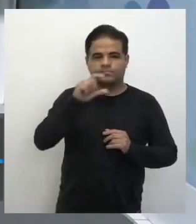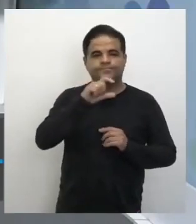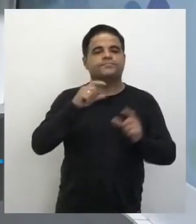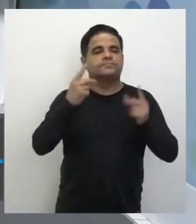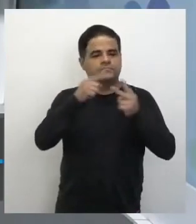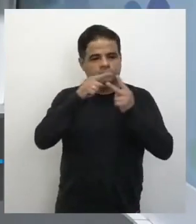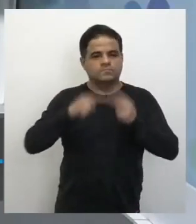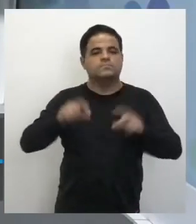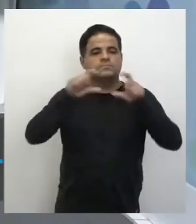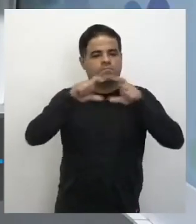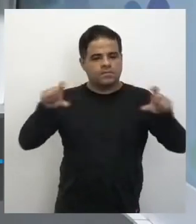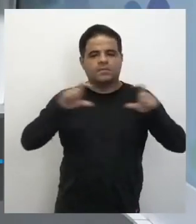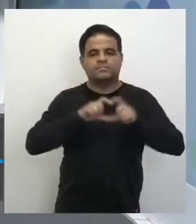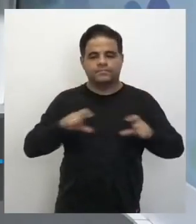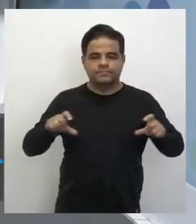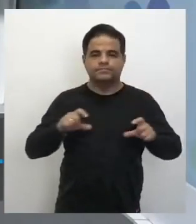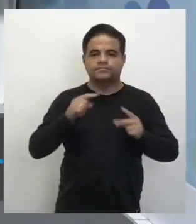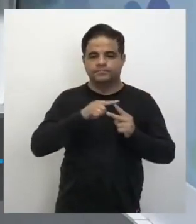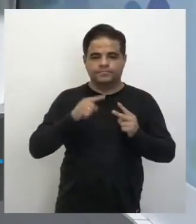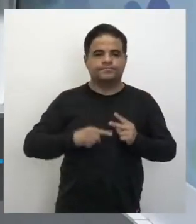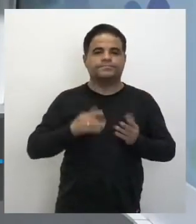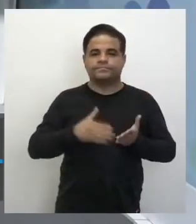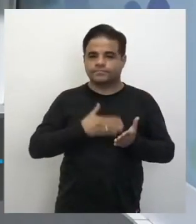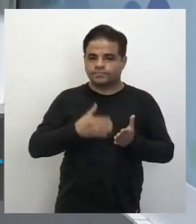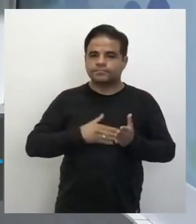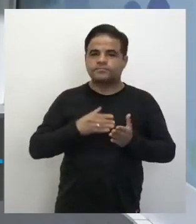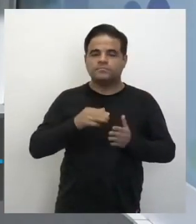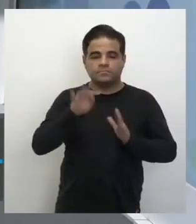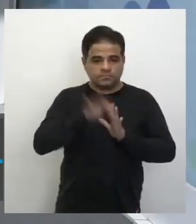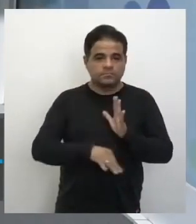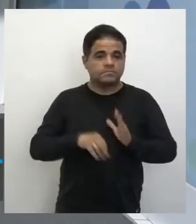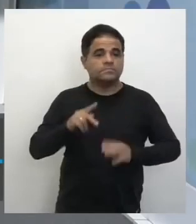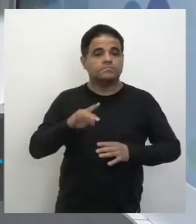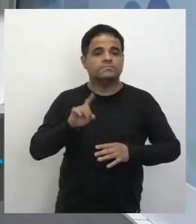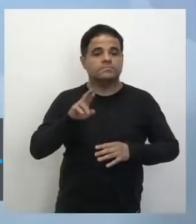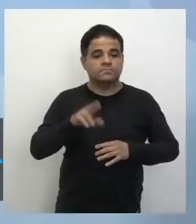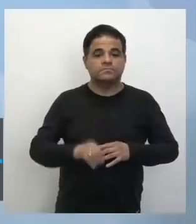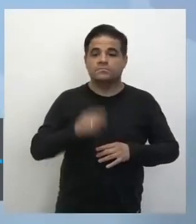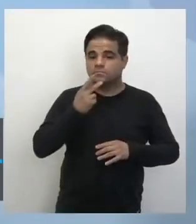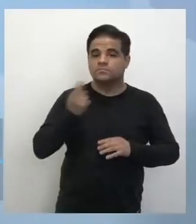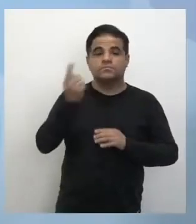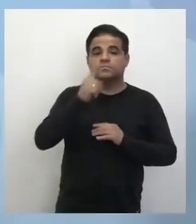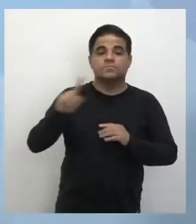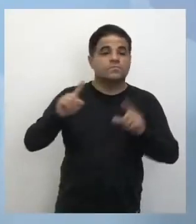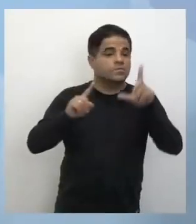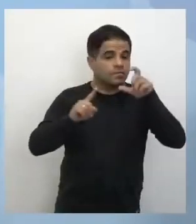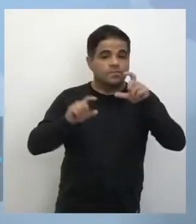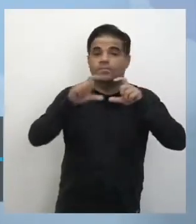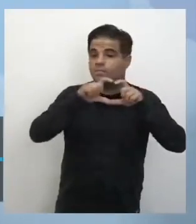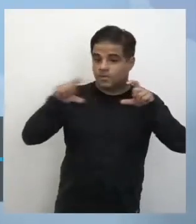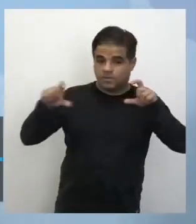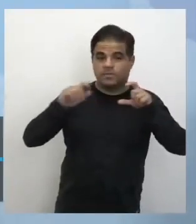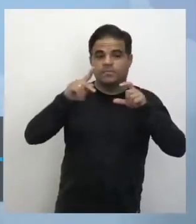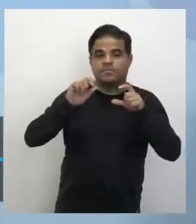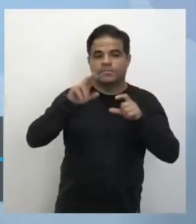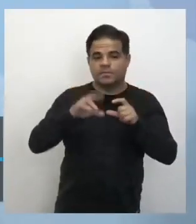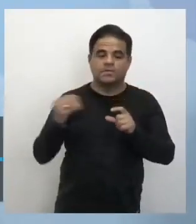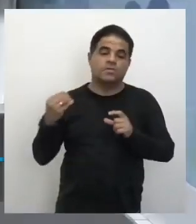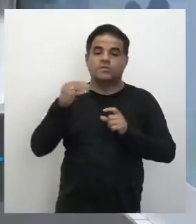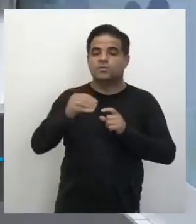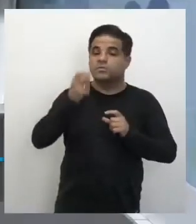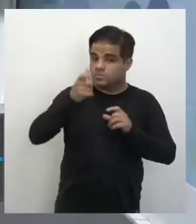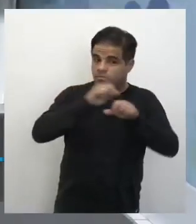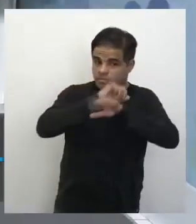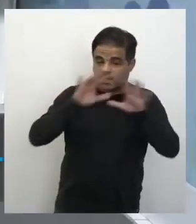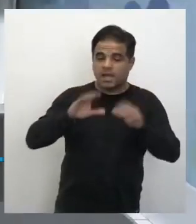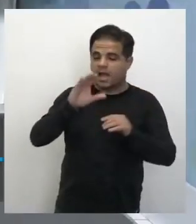parágrafos. Os 2 últimos parágrafos, as 2 últimas partes do texto. Aí Uhum. o Pedro já coloca o penúltimo parágrafo. Aí O penúltimo parágrafo, sim.